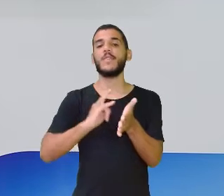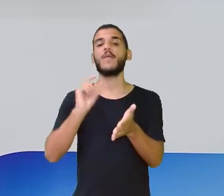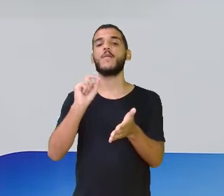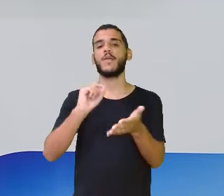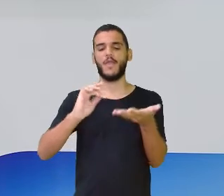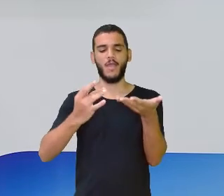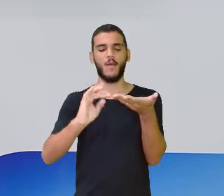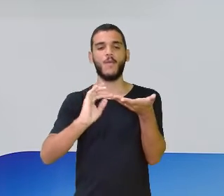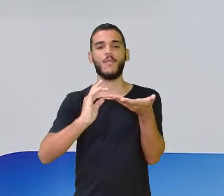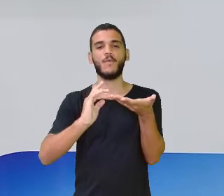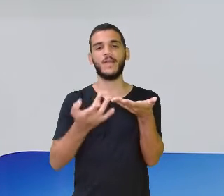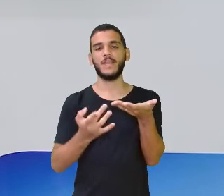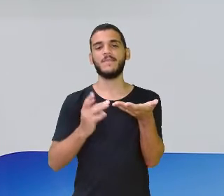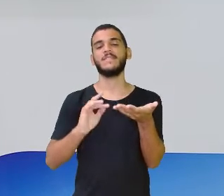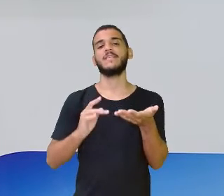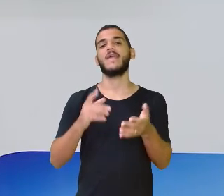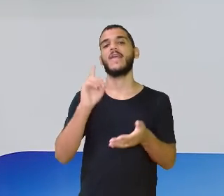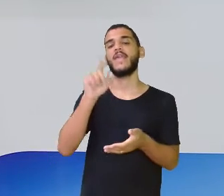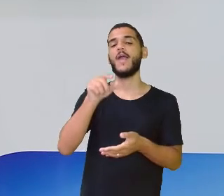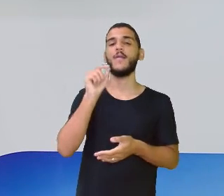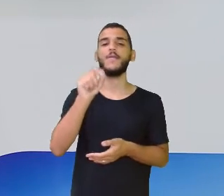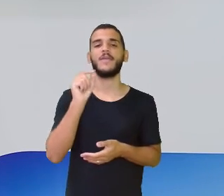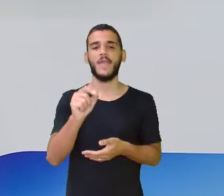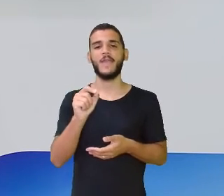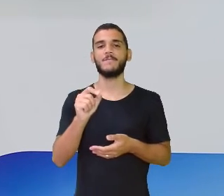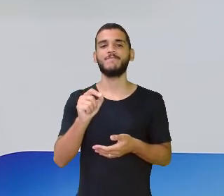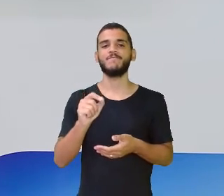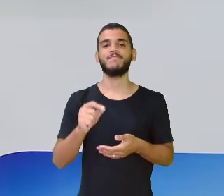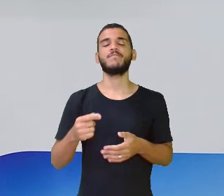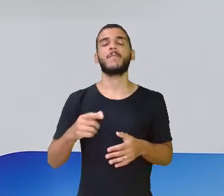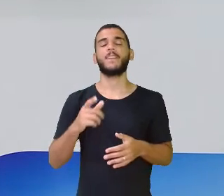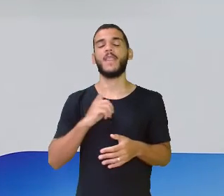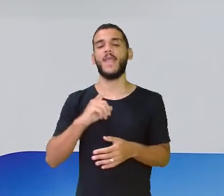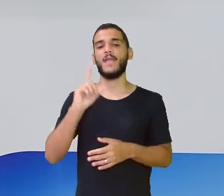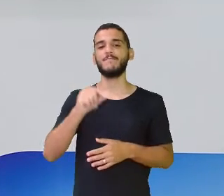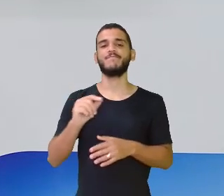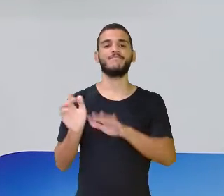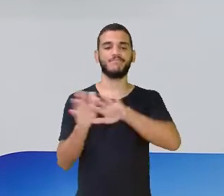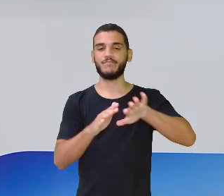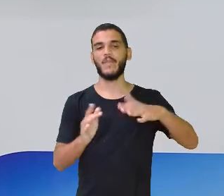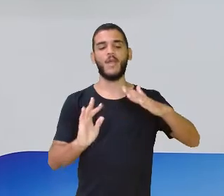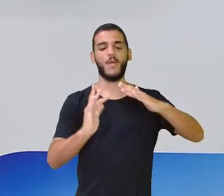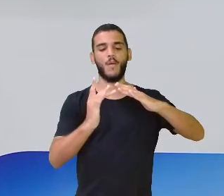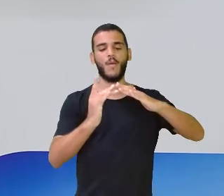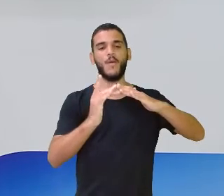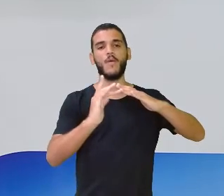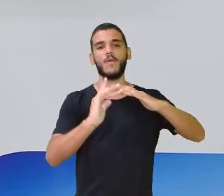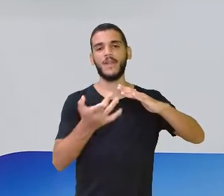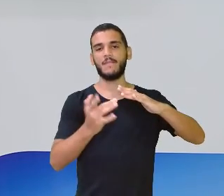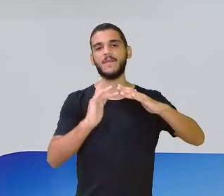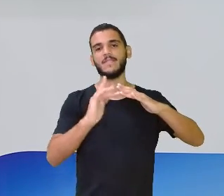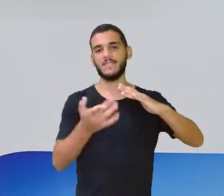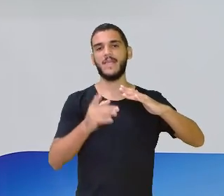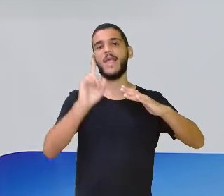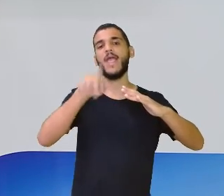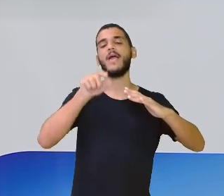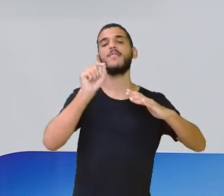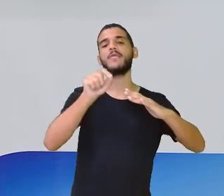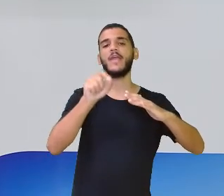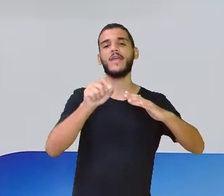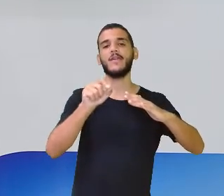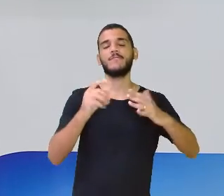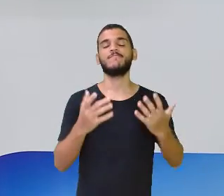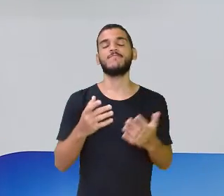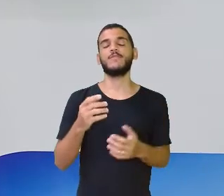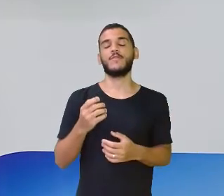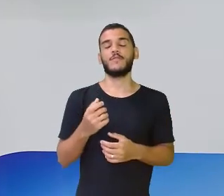aquele suspense. Então, hoje a minha aula vai ser um conto e eu vou deixar aquele suspense. Quem será que está interagindo comigo